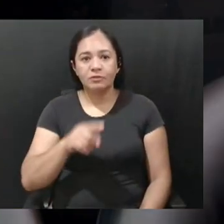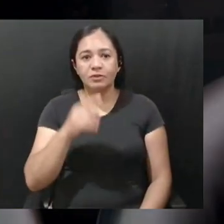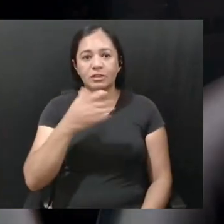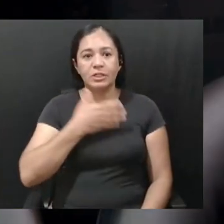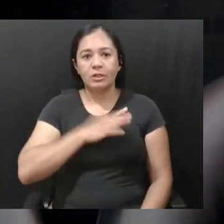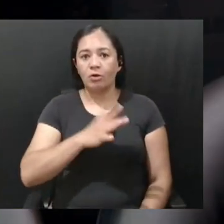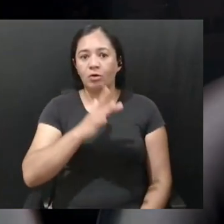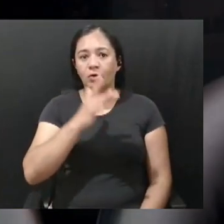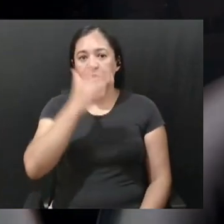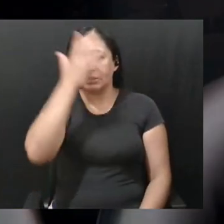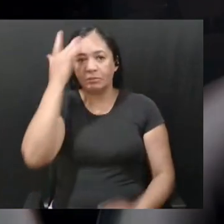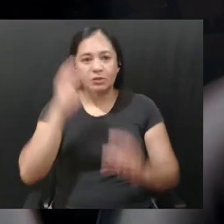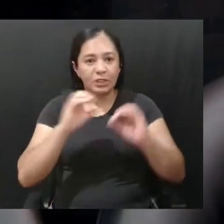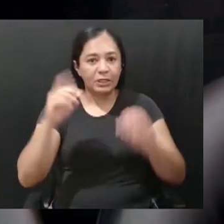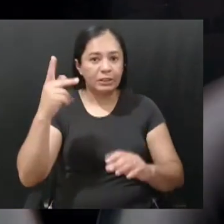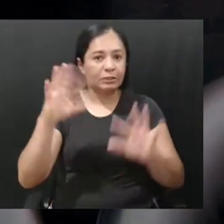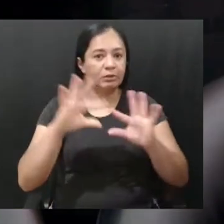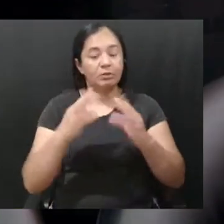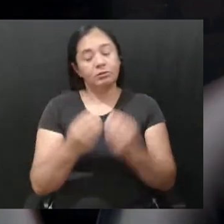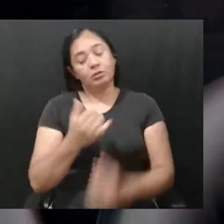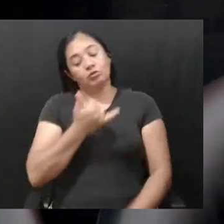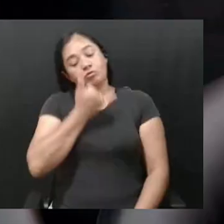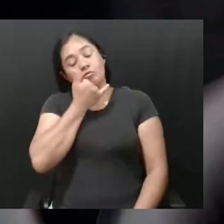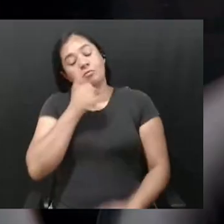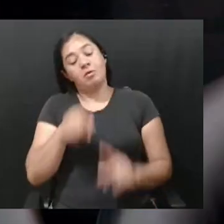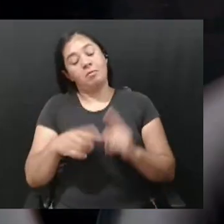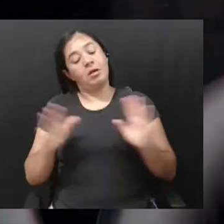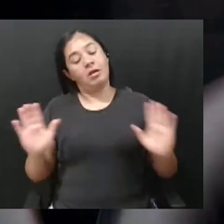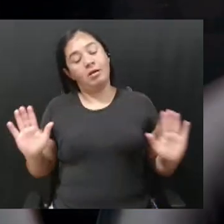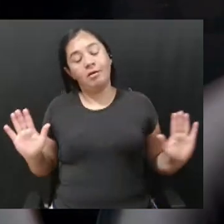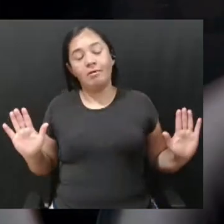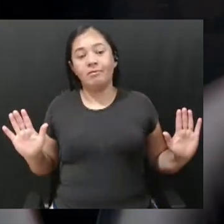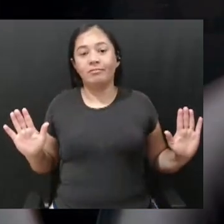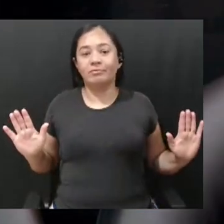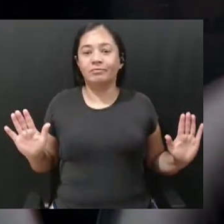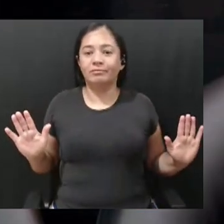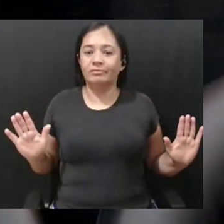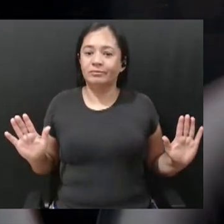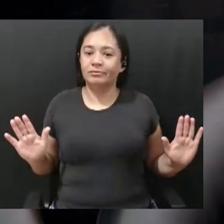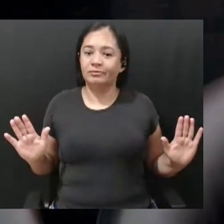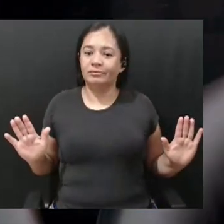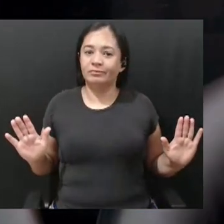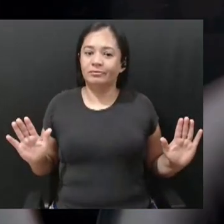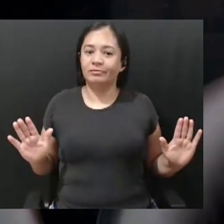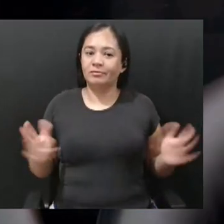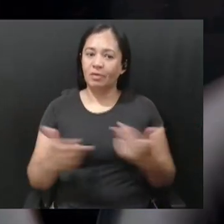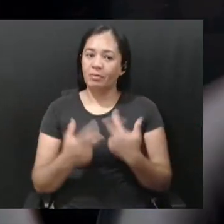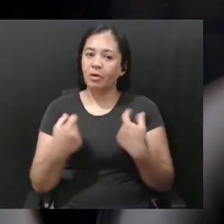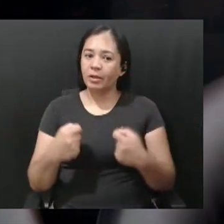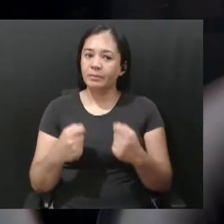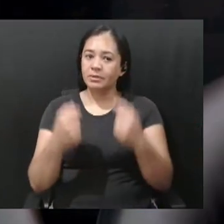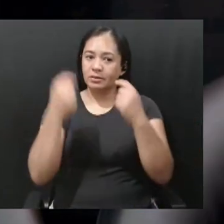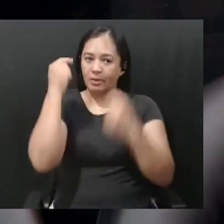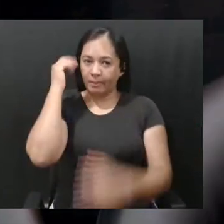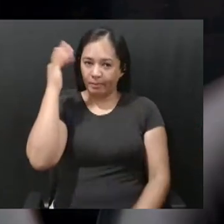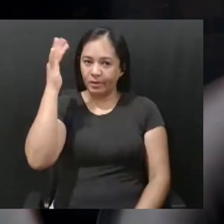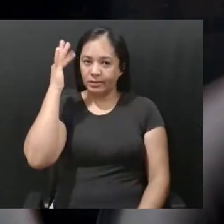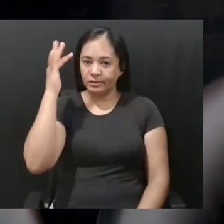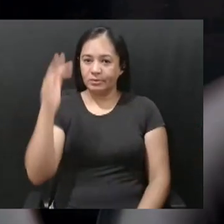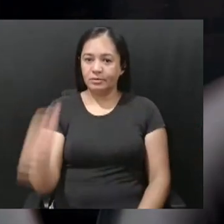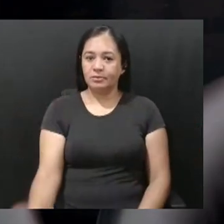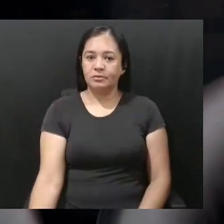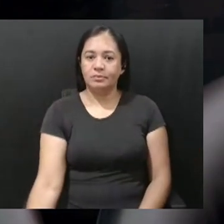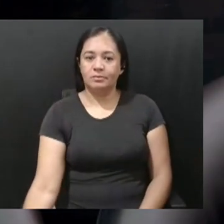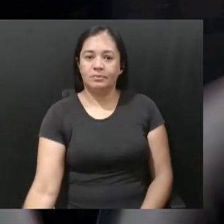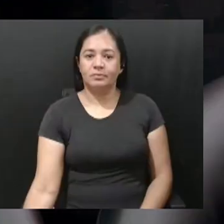É, talvez né, assim, tem alguma coisa você entendeu? errada. Mas assim, é uma coisa pra se olhar, né. Então assim, Aham. fugir muito da